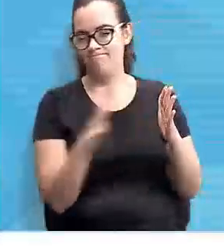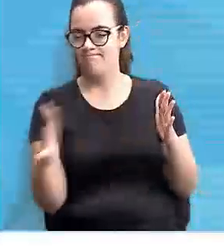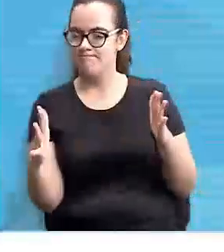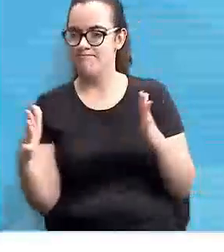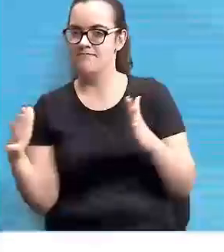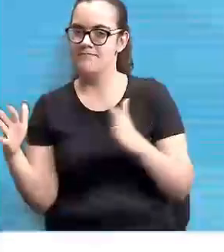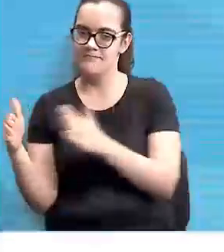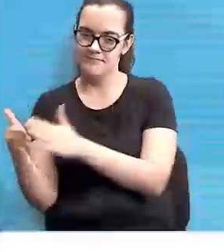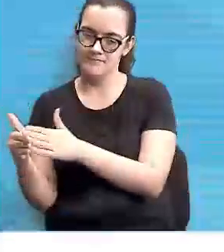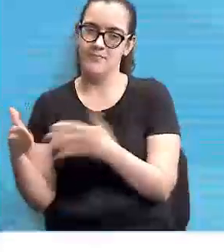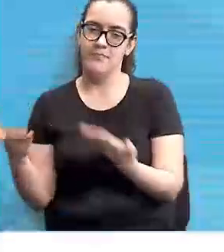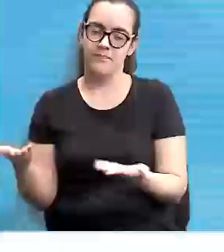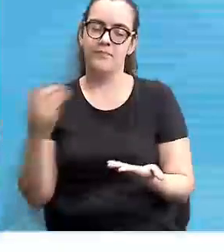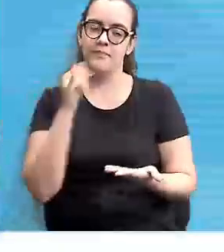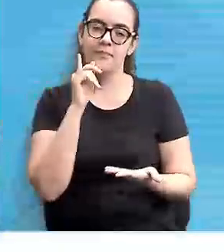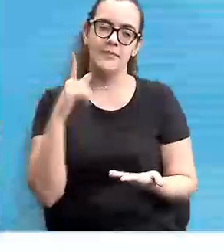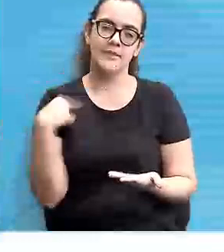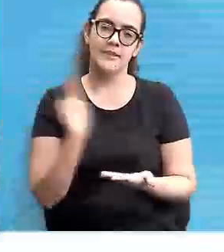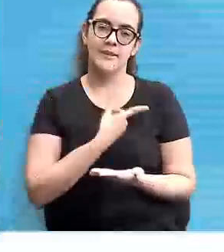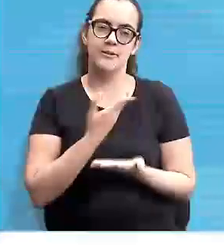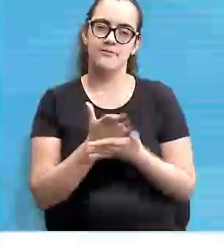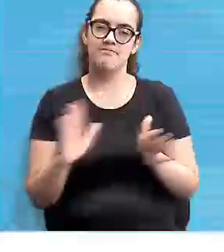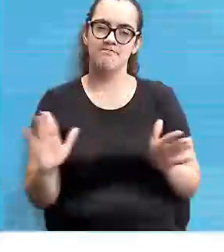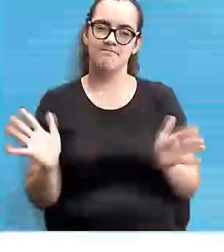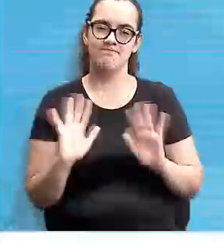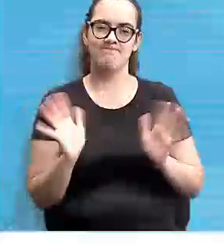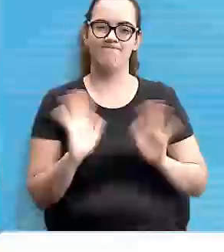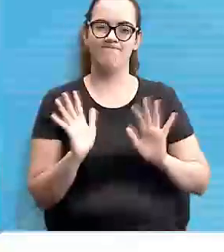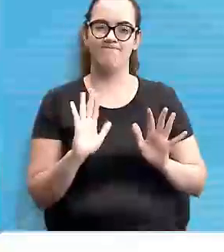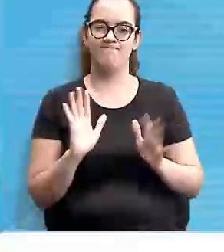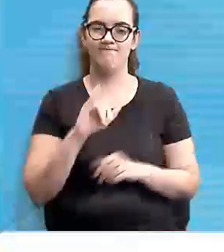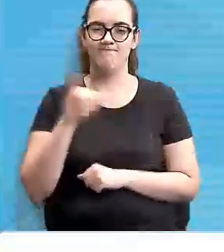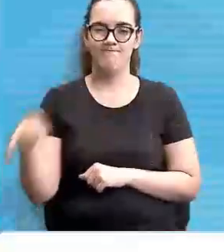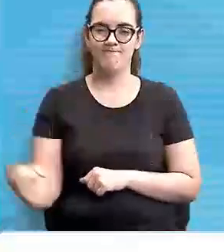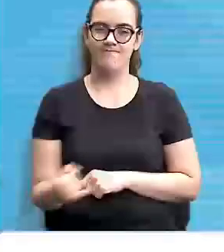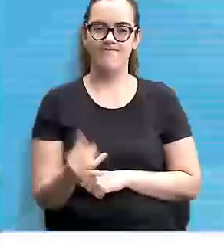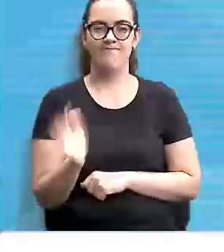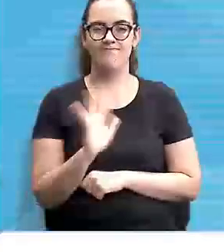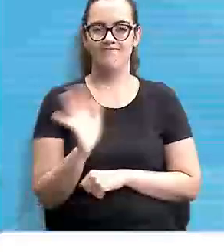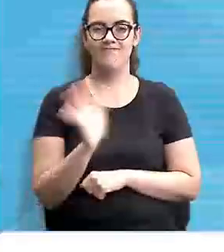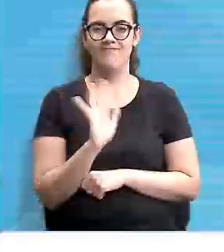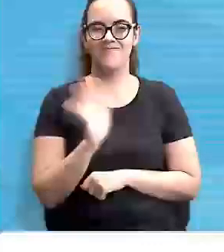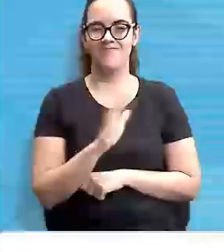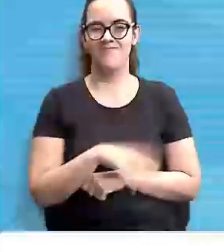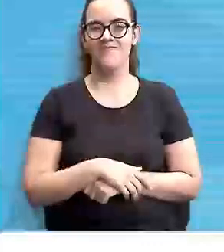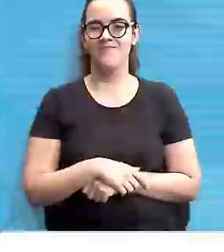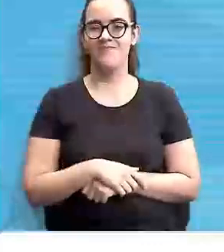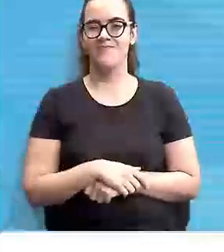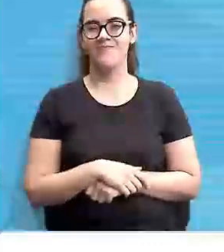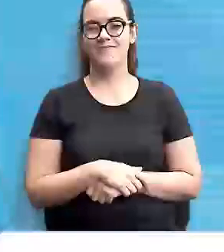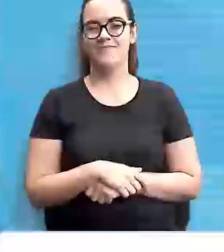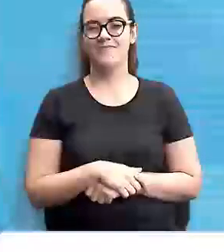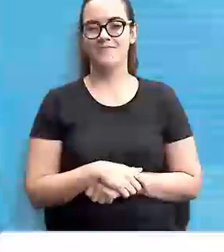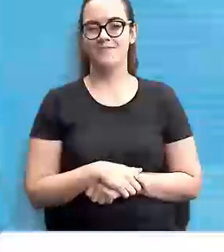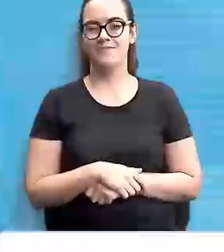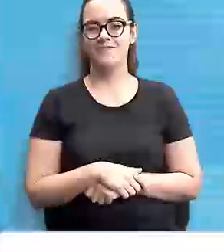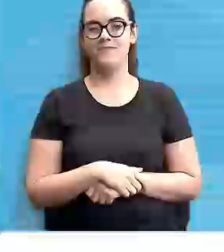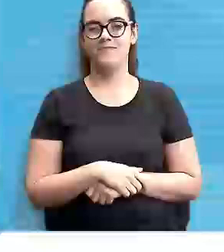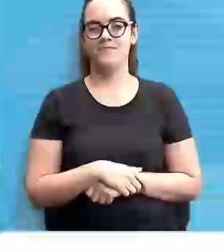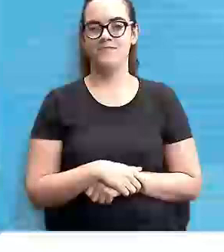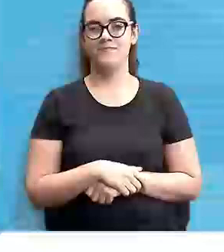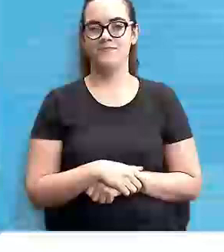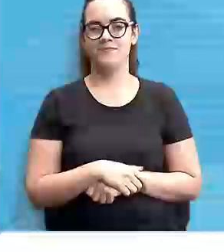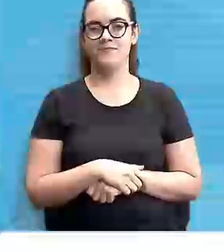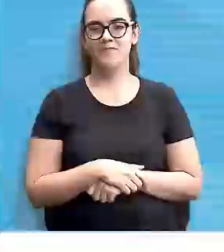finalizamos por aqui tá bom restinho de final de semana para vocês e até a próxima Tá bom tchau tchau jovens